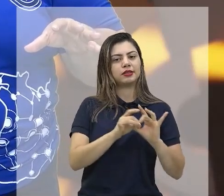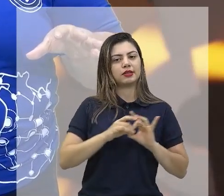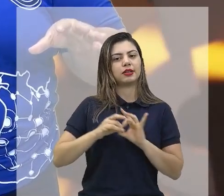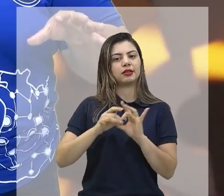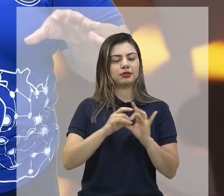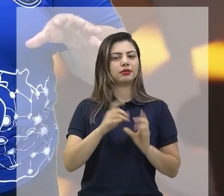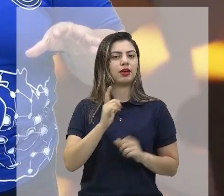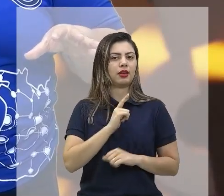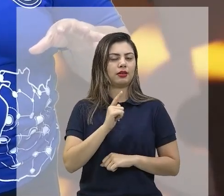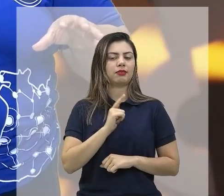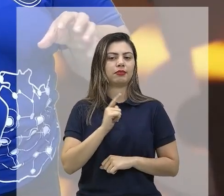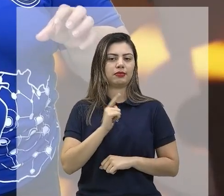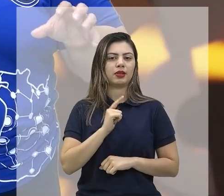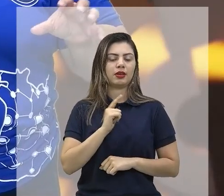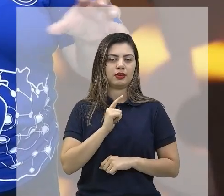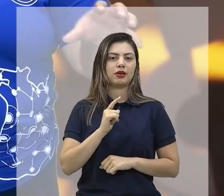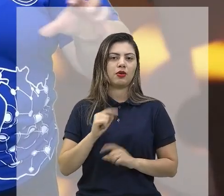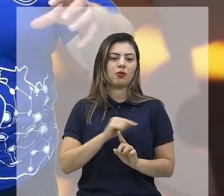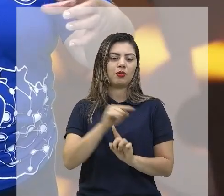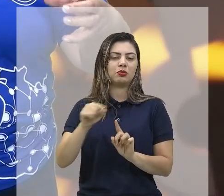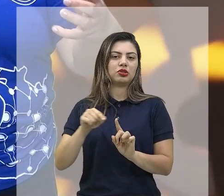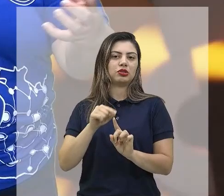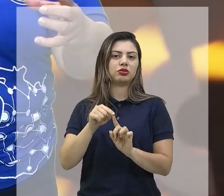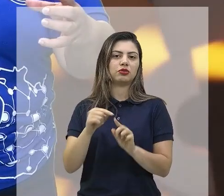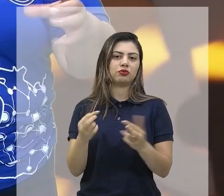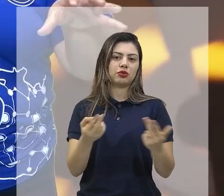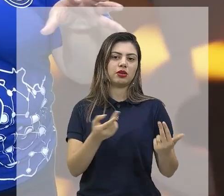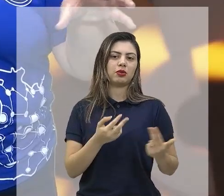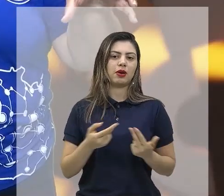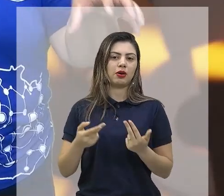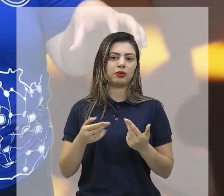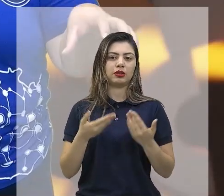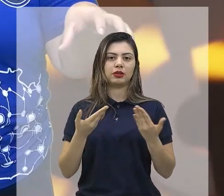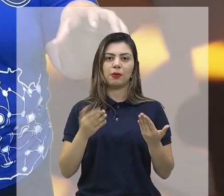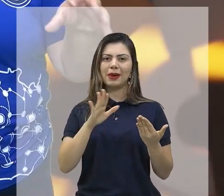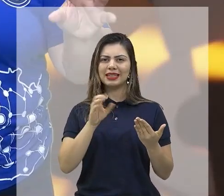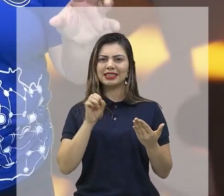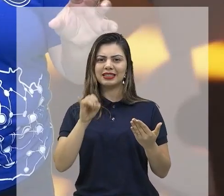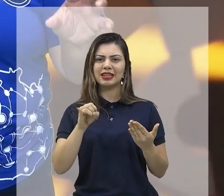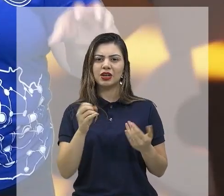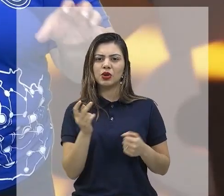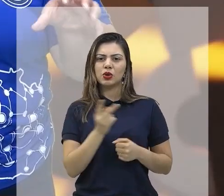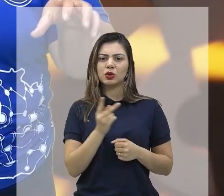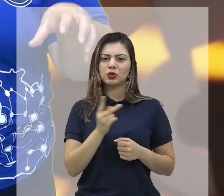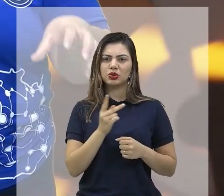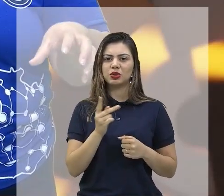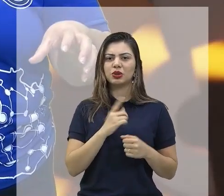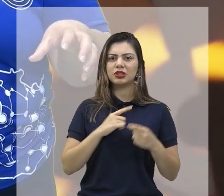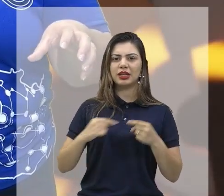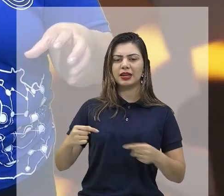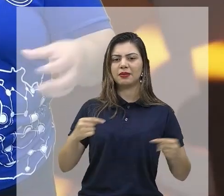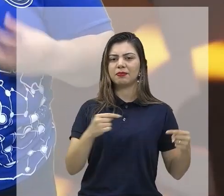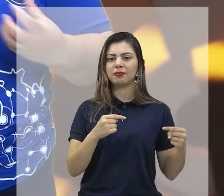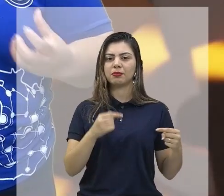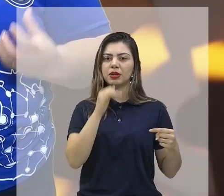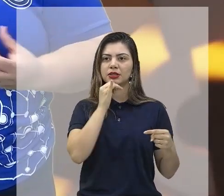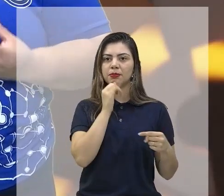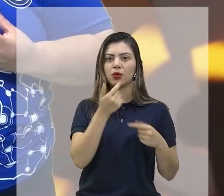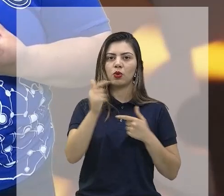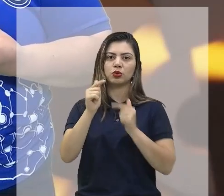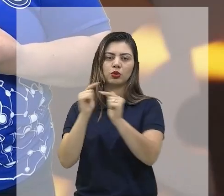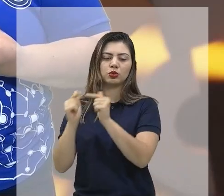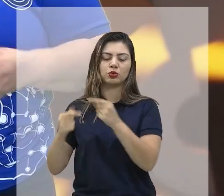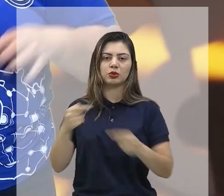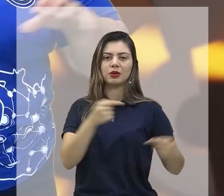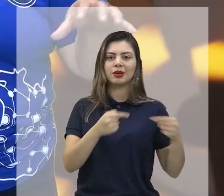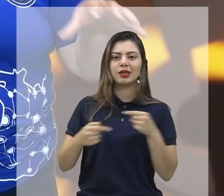pan-eslavismo, também ali com seus aliados. Então, se brigam, opa, já temos então ali certas alianças, prestes então ali,